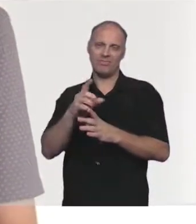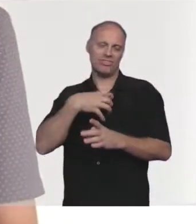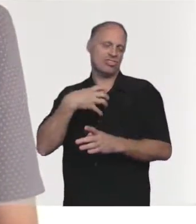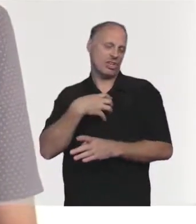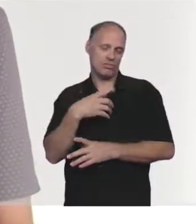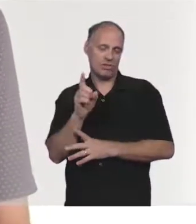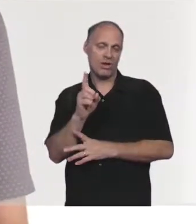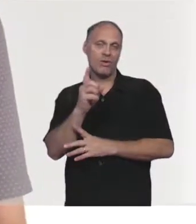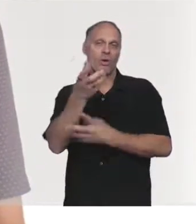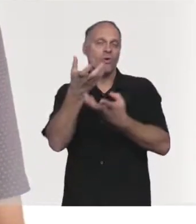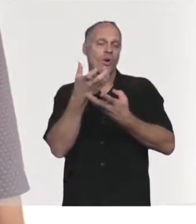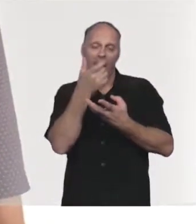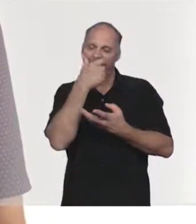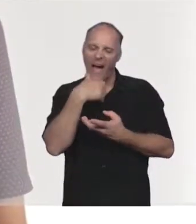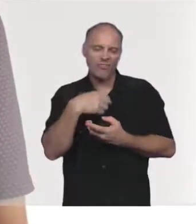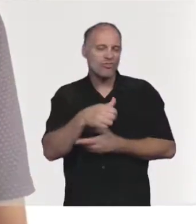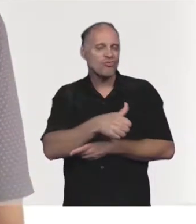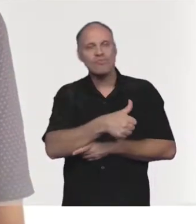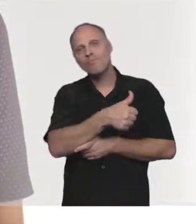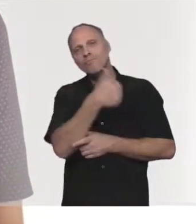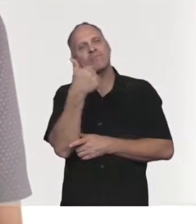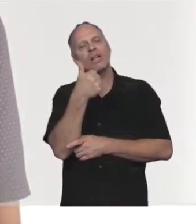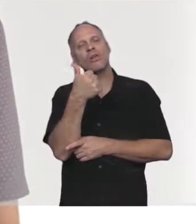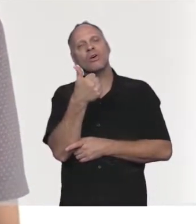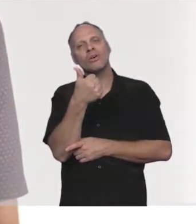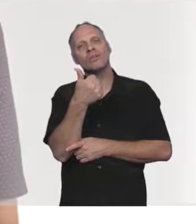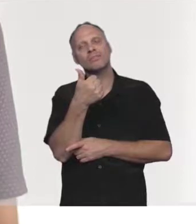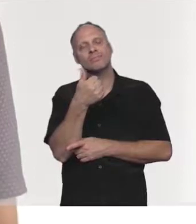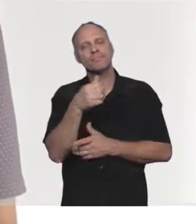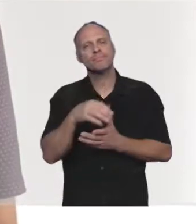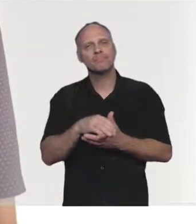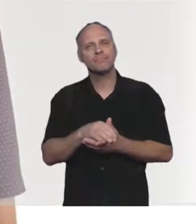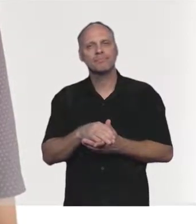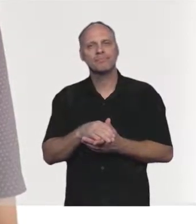mérito. Eu prefiro